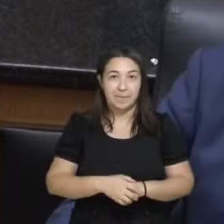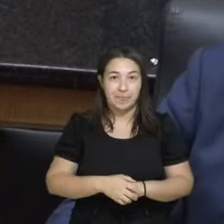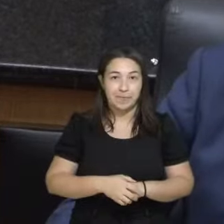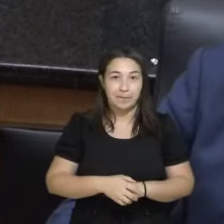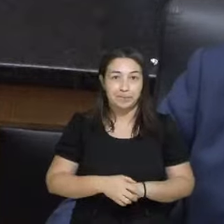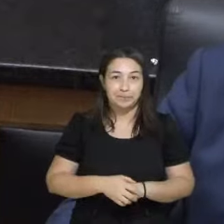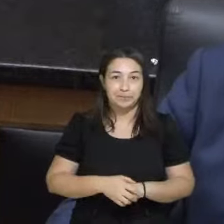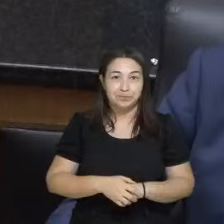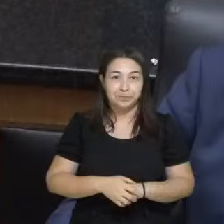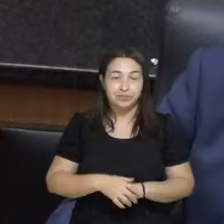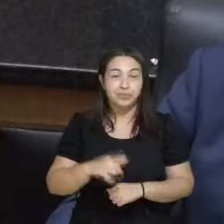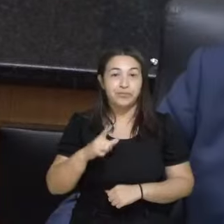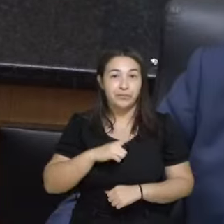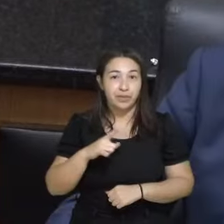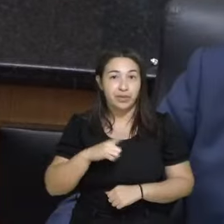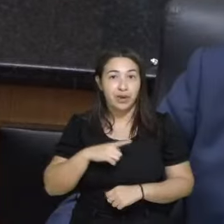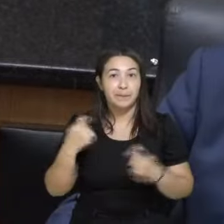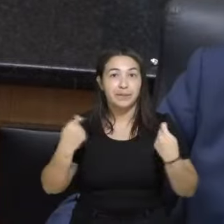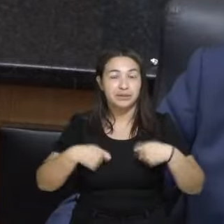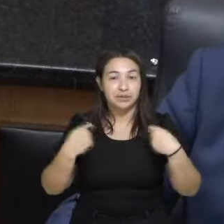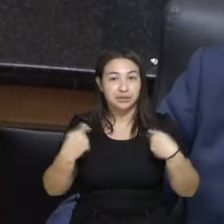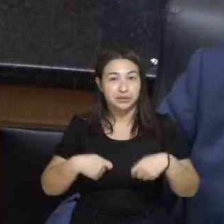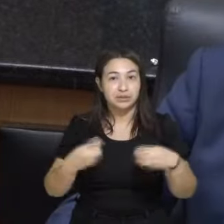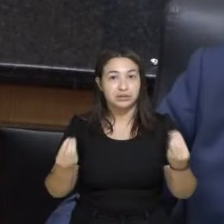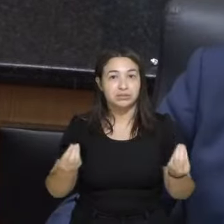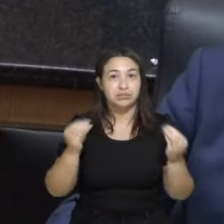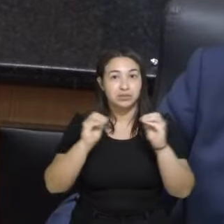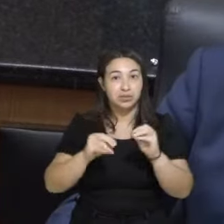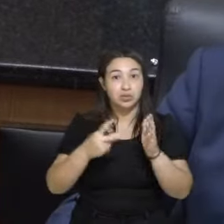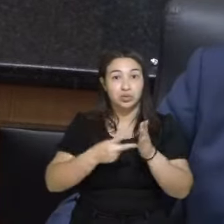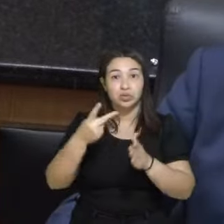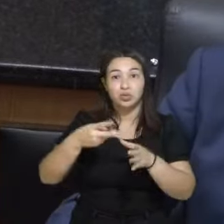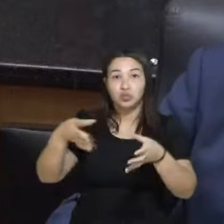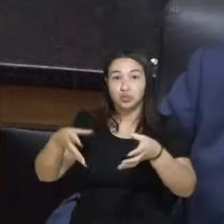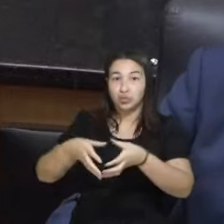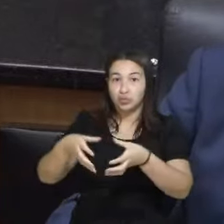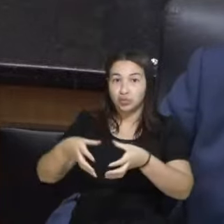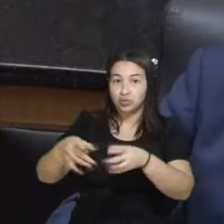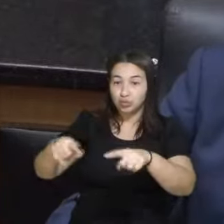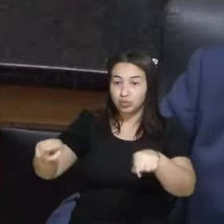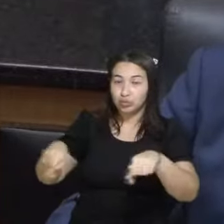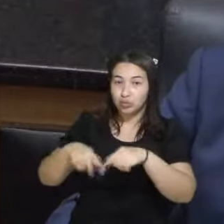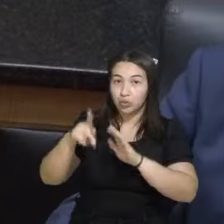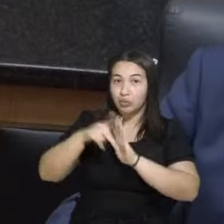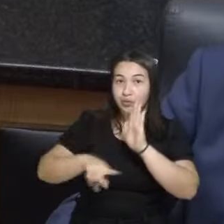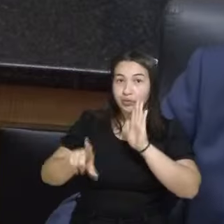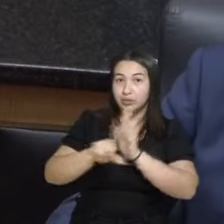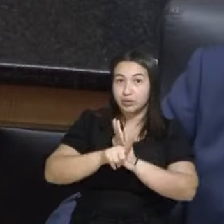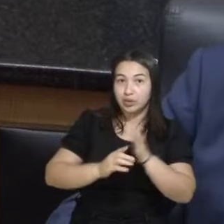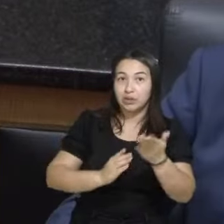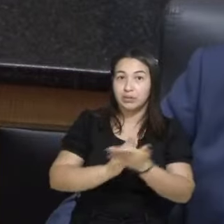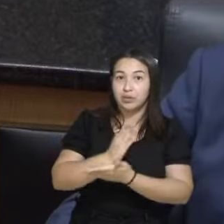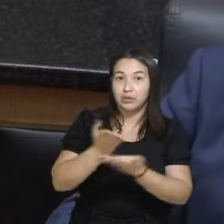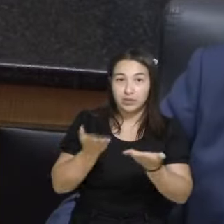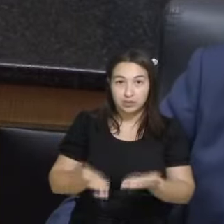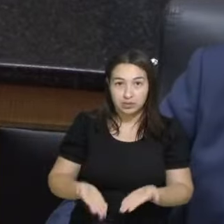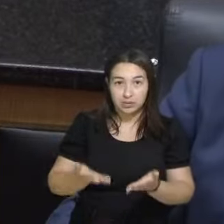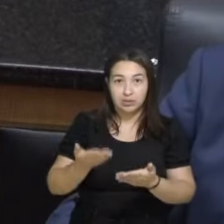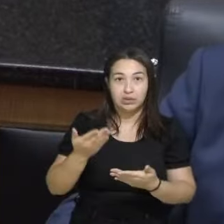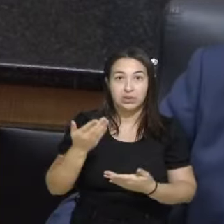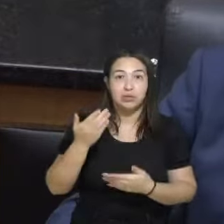levantado que para se construir, constituir a segunda vara, precisava de um projeto de lei aprovado pela Assembleia Legislativa para que